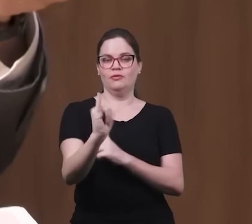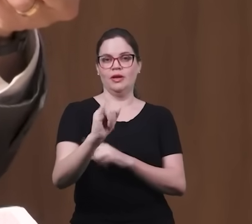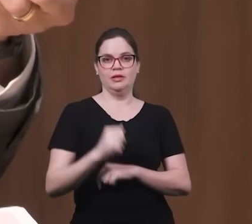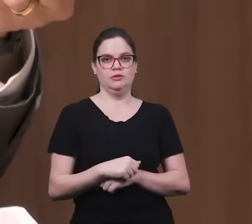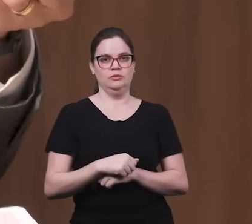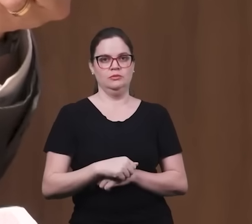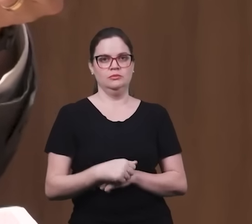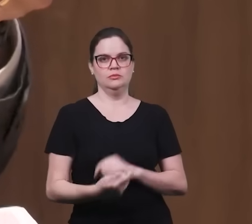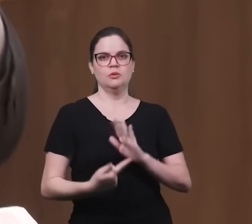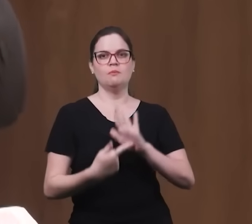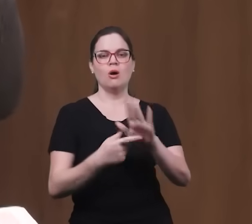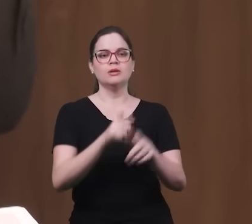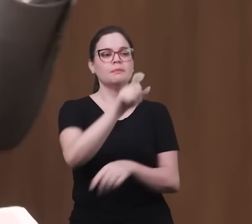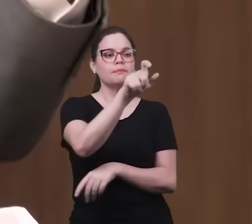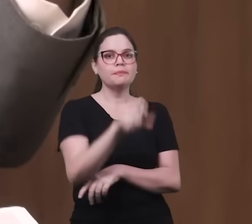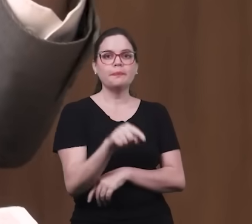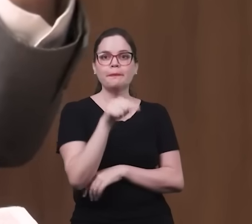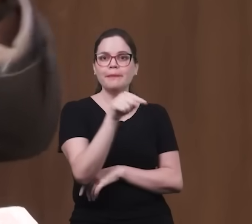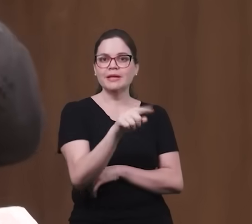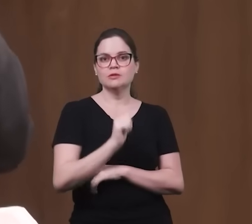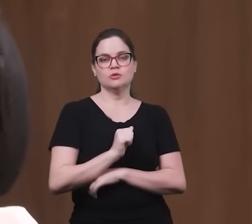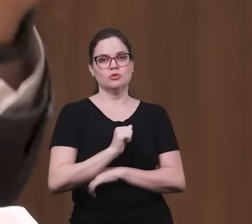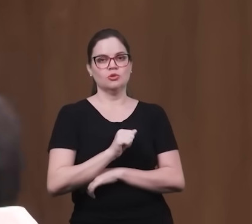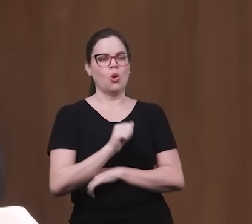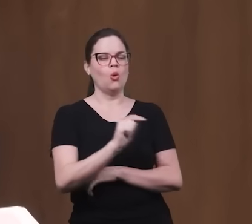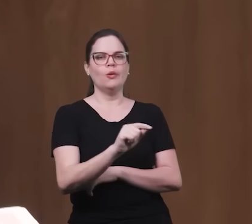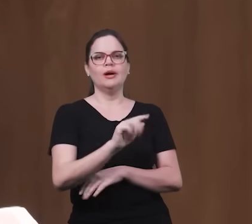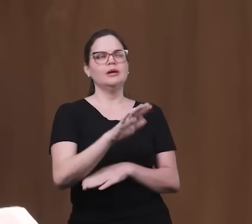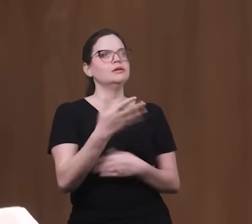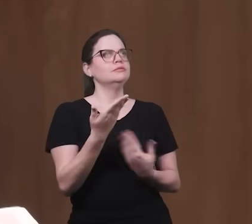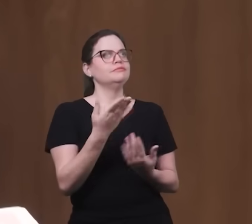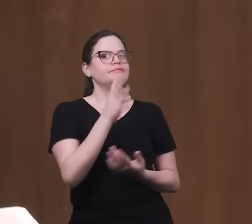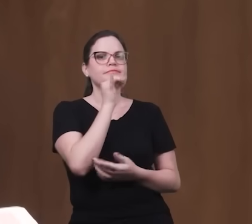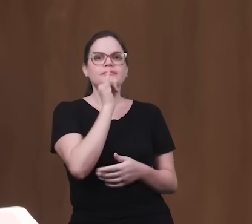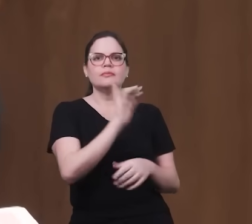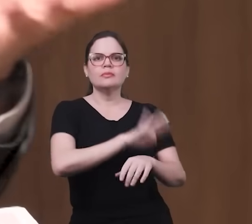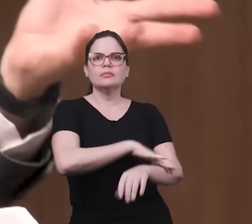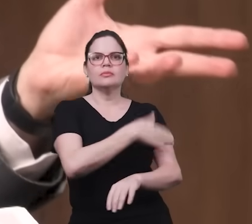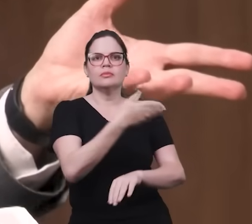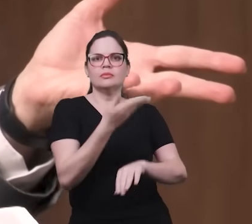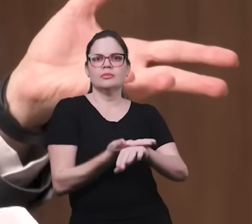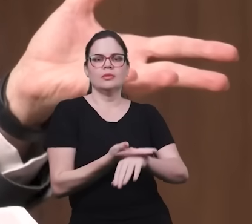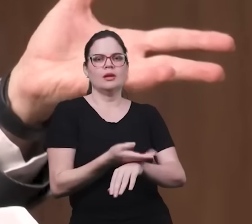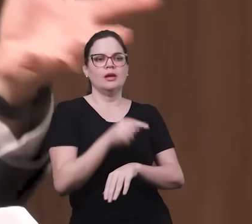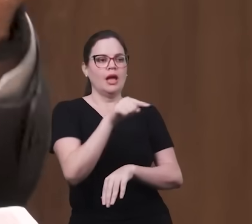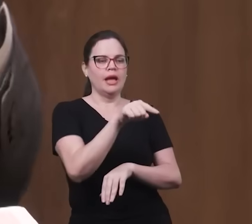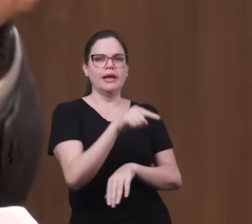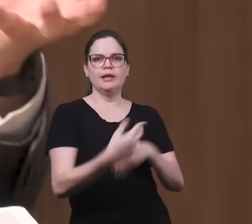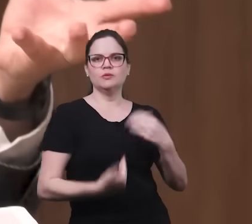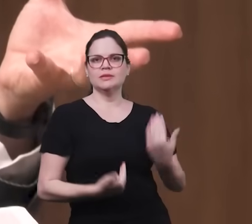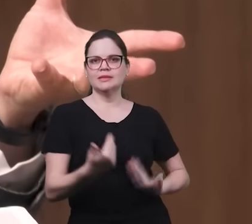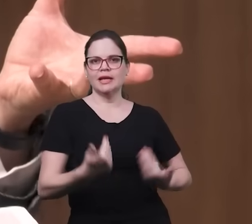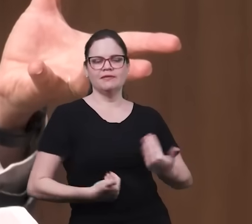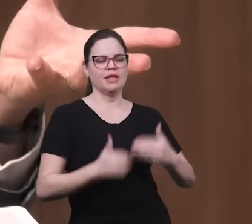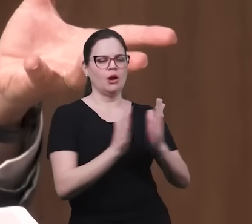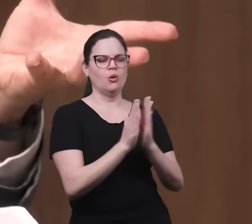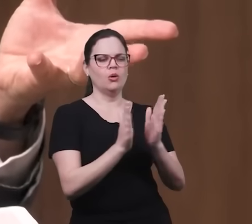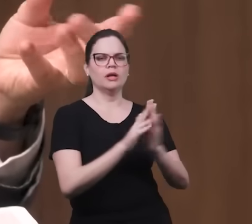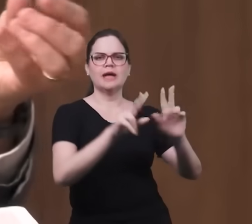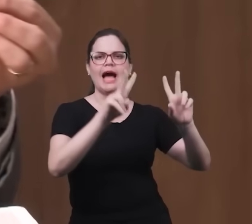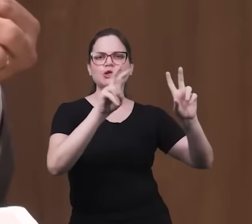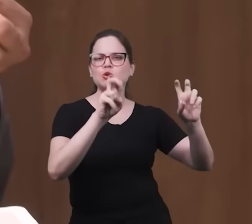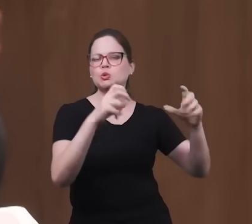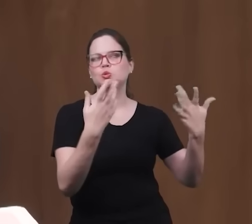um sinal. Há uma pessoa que passou o dia todo, um membro da igreja que seja, orando por um